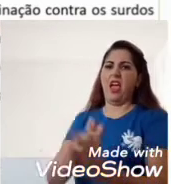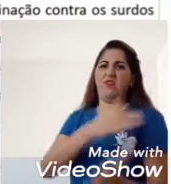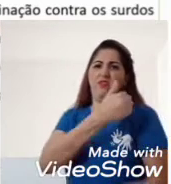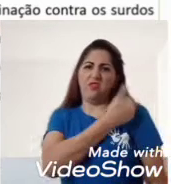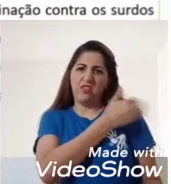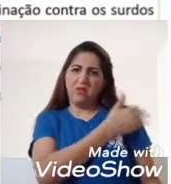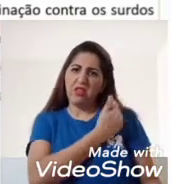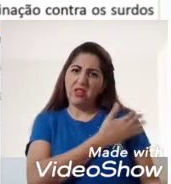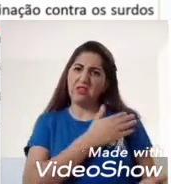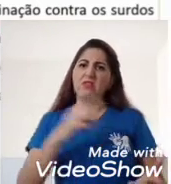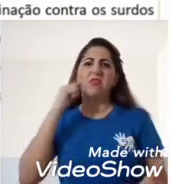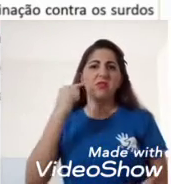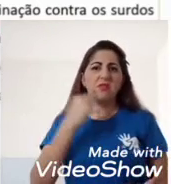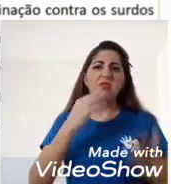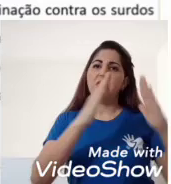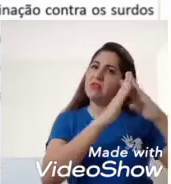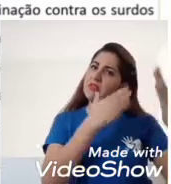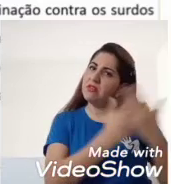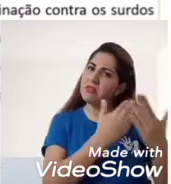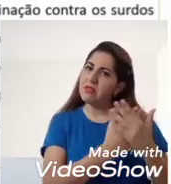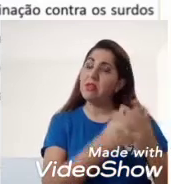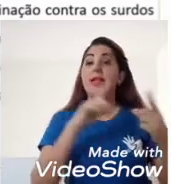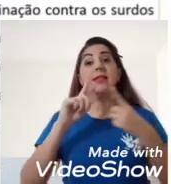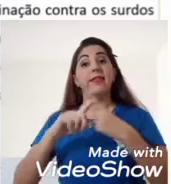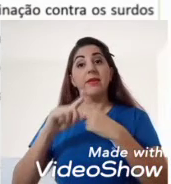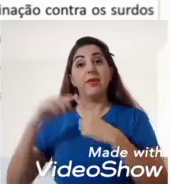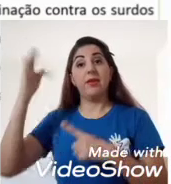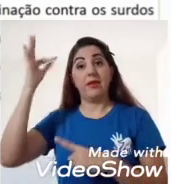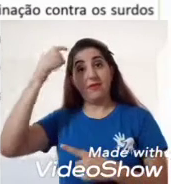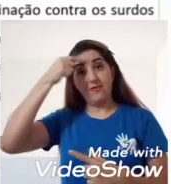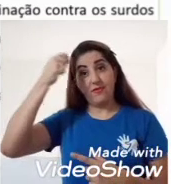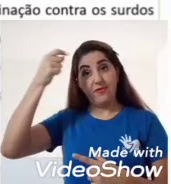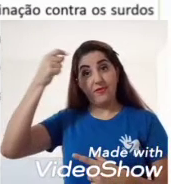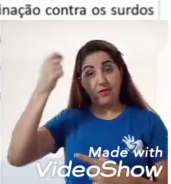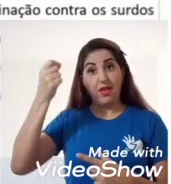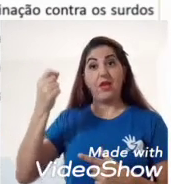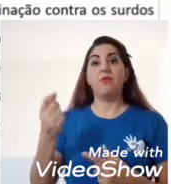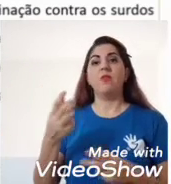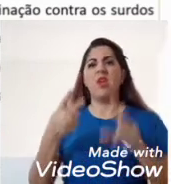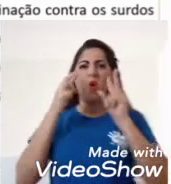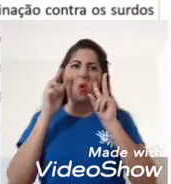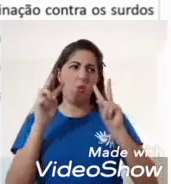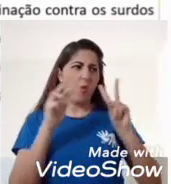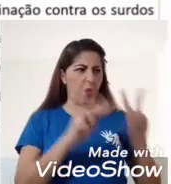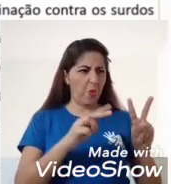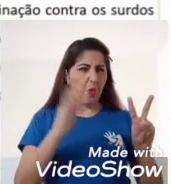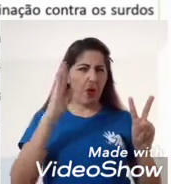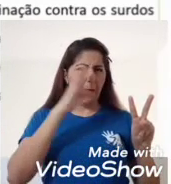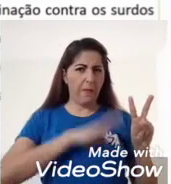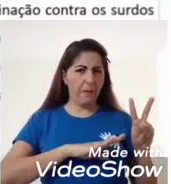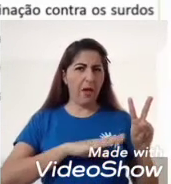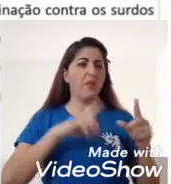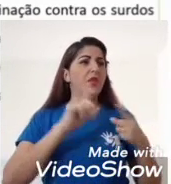os surdos nas escolas e faculdades, seja por olhares maldosos ou pela falta de recursos para garantir seu